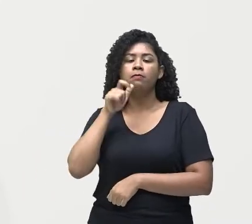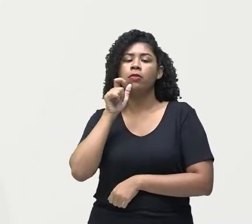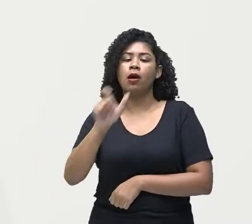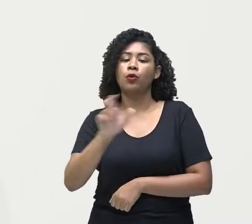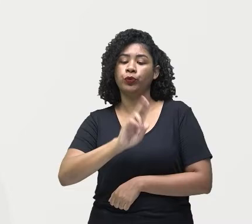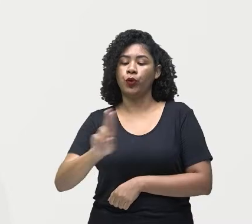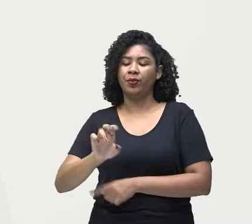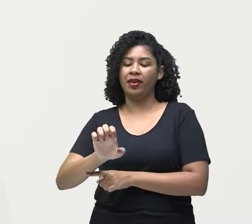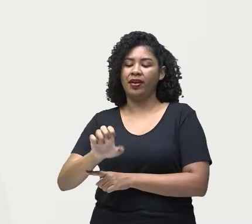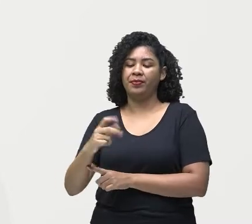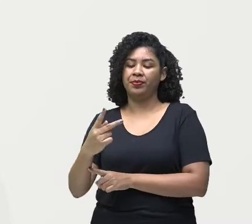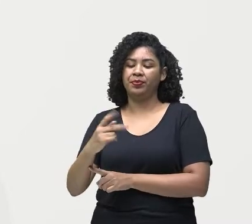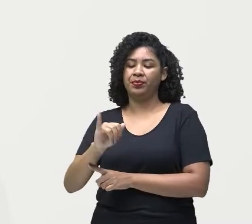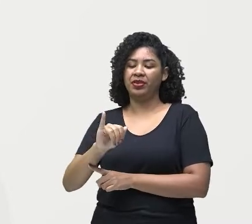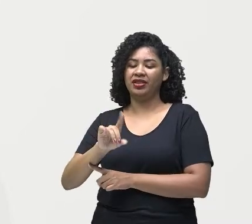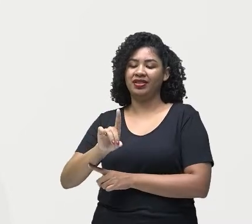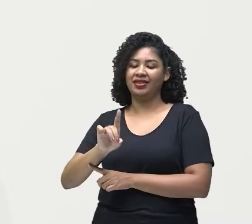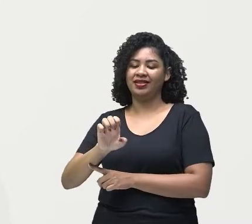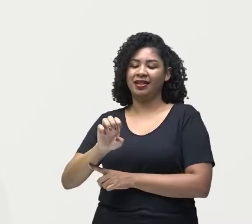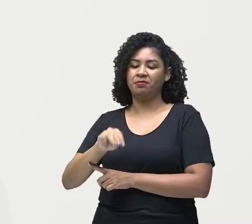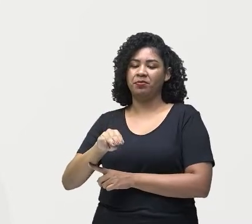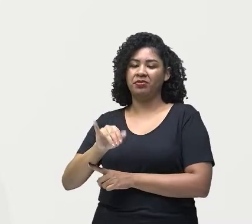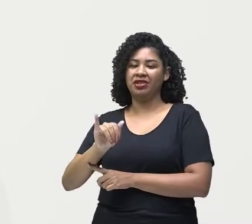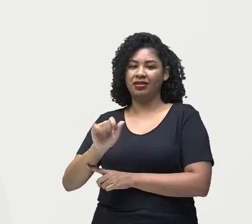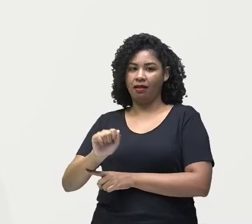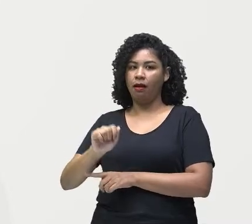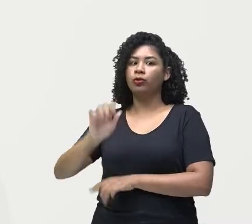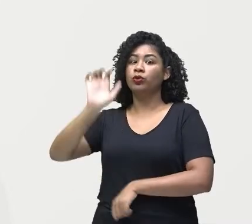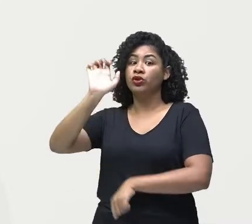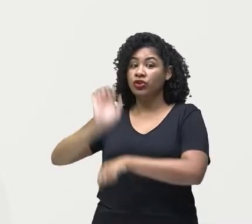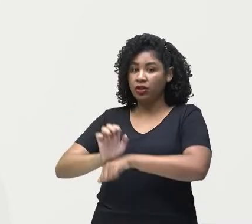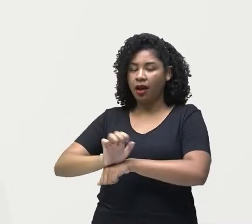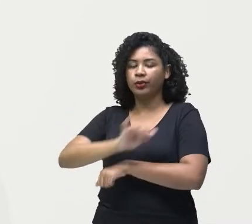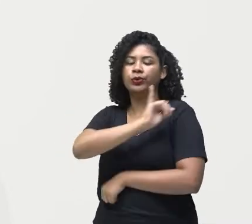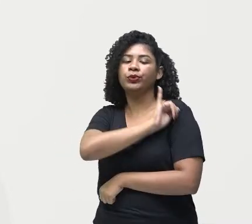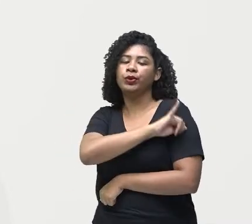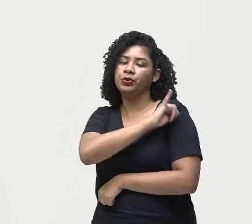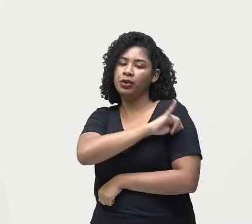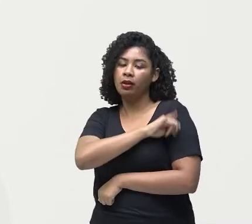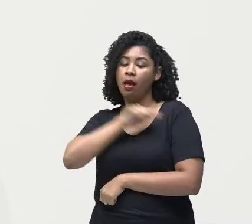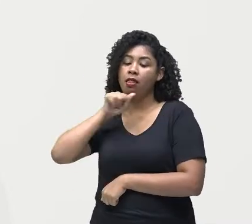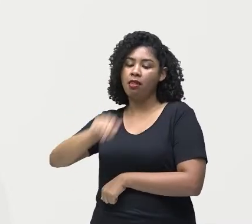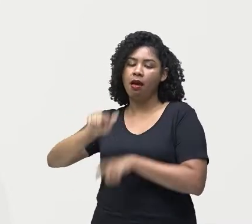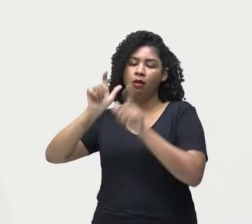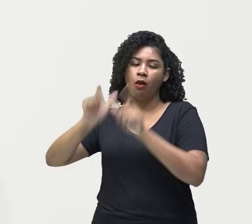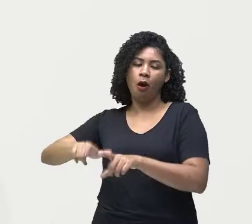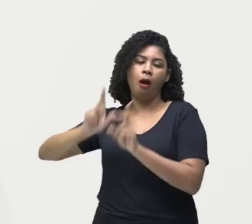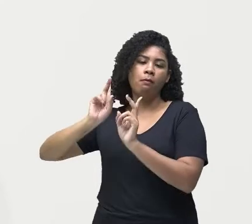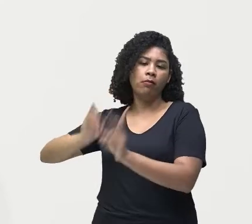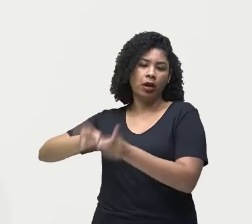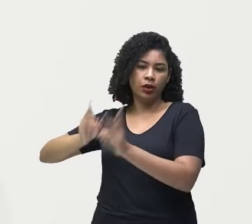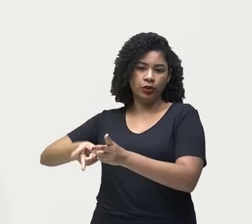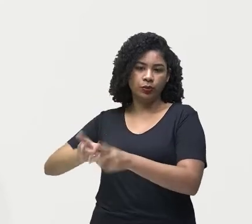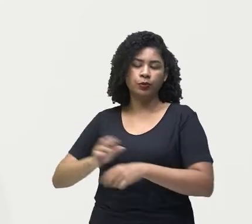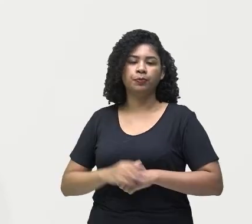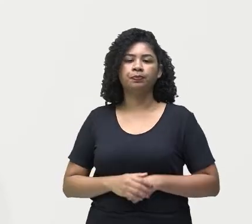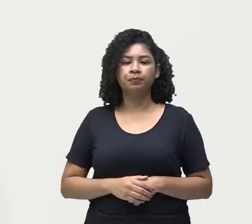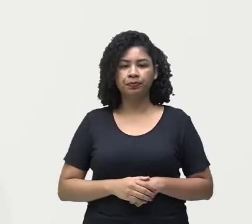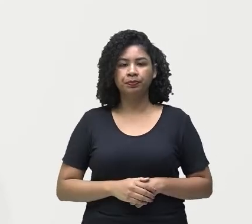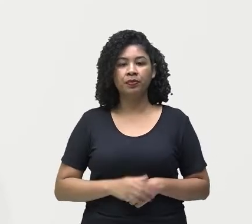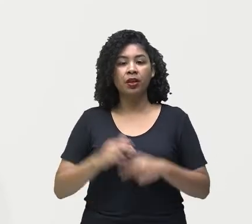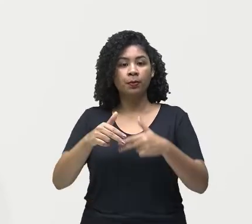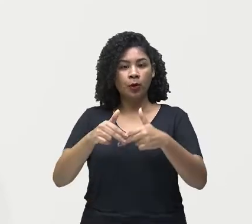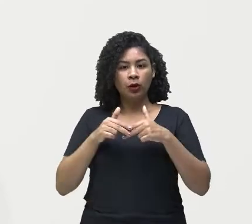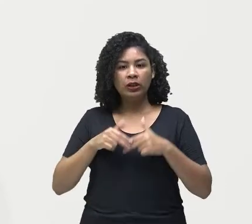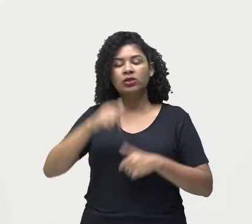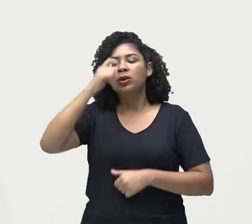estado fluminense, uma epidemia no estado do Rio de Janeiro. No último trimestre de 2021, o número de casos